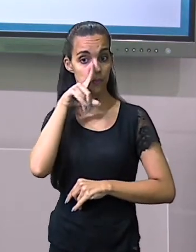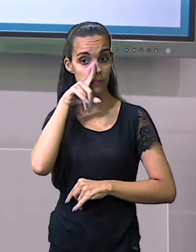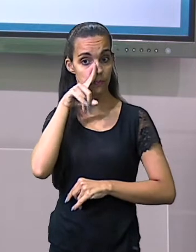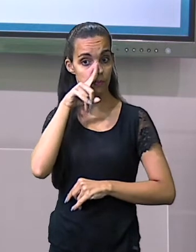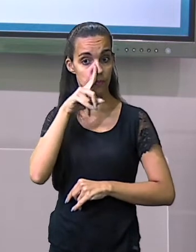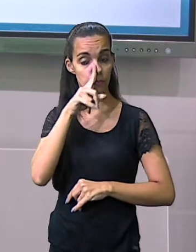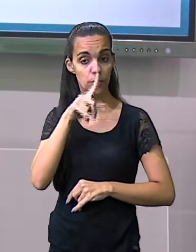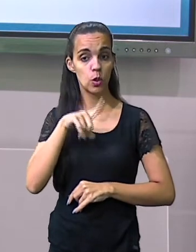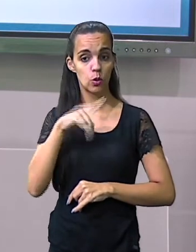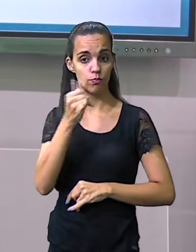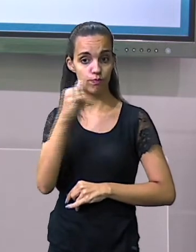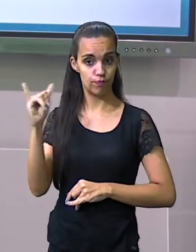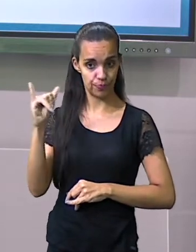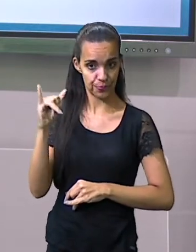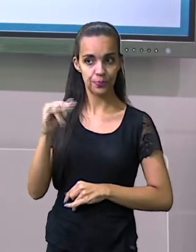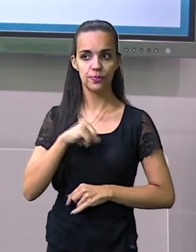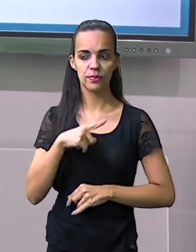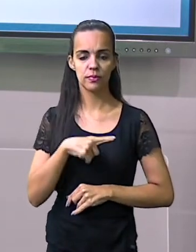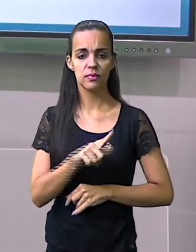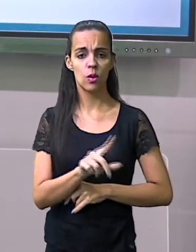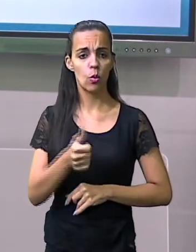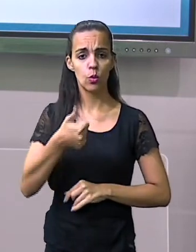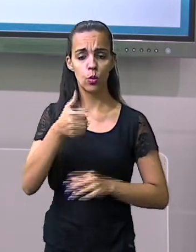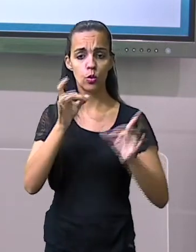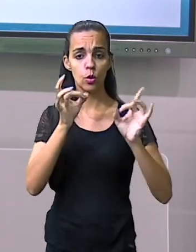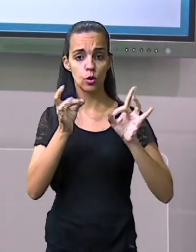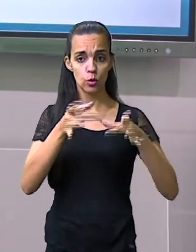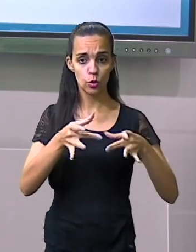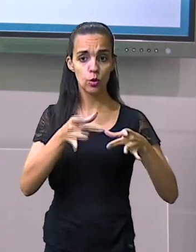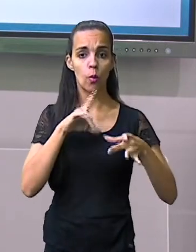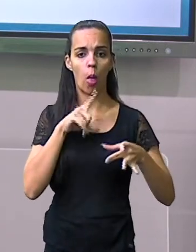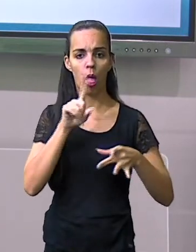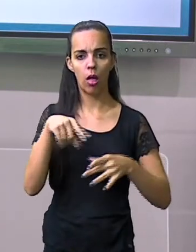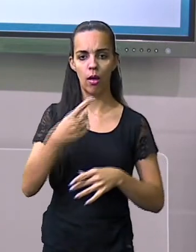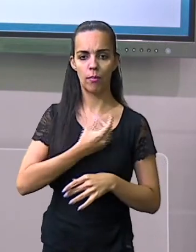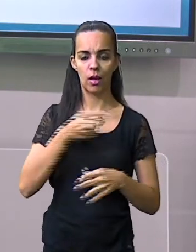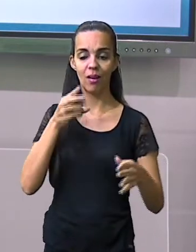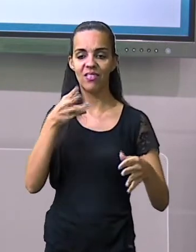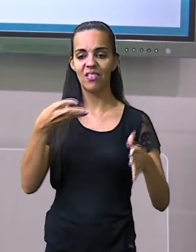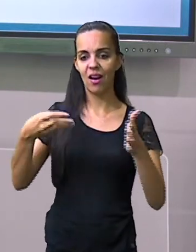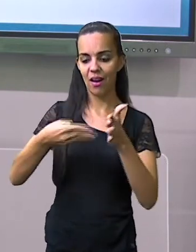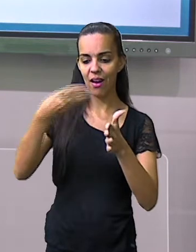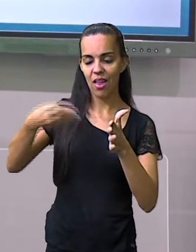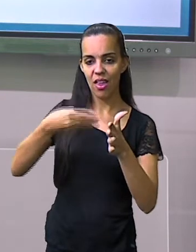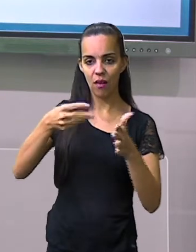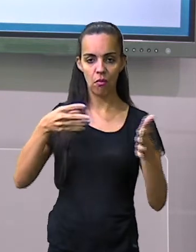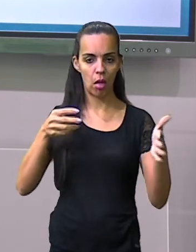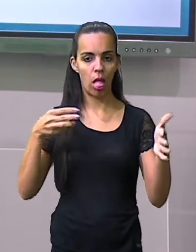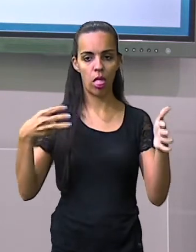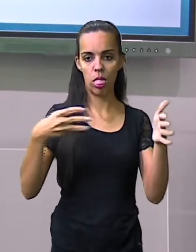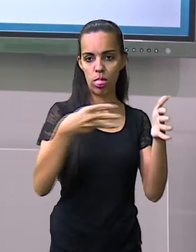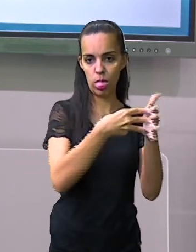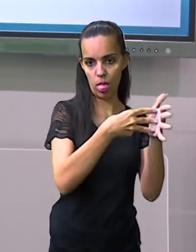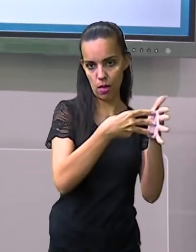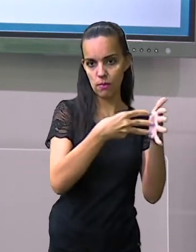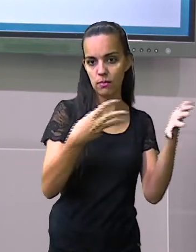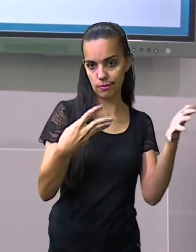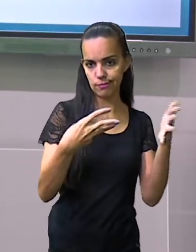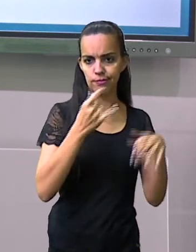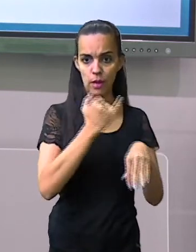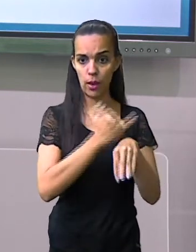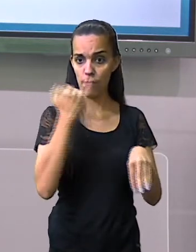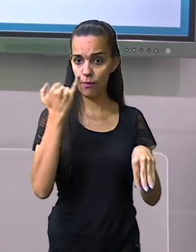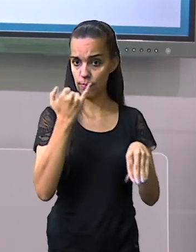Então, aqui nessa imagem nós temos uma pessoa indo colocar aqui um garfo, né? Um talher de metal